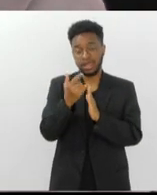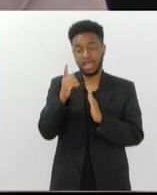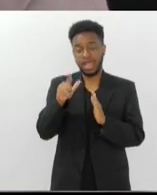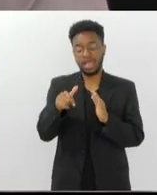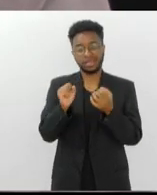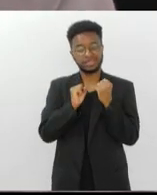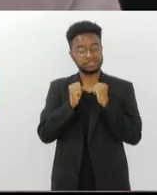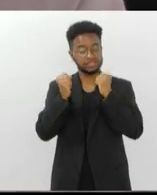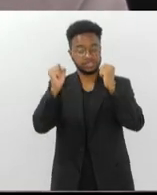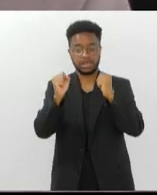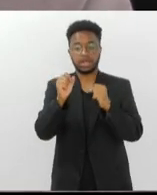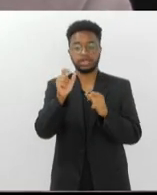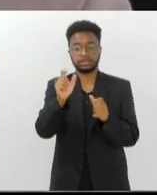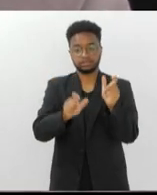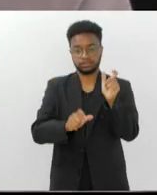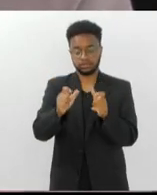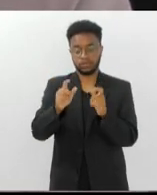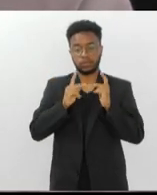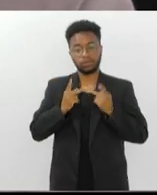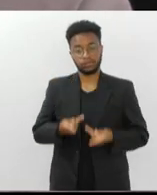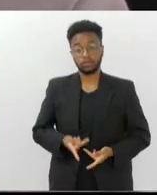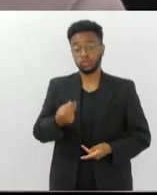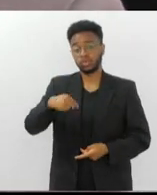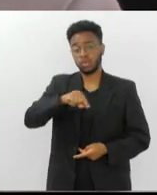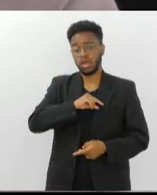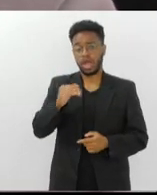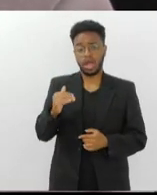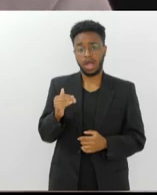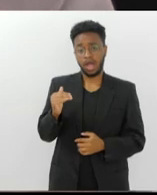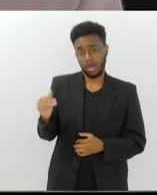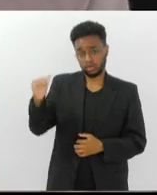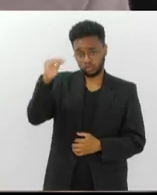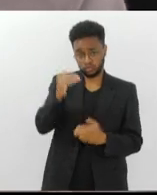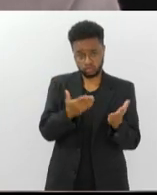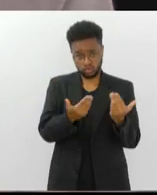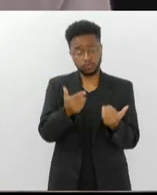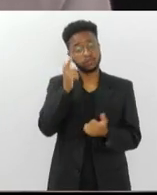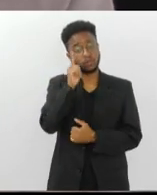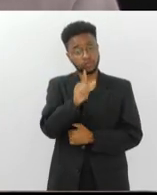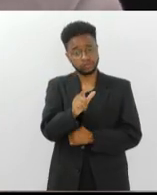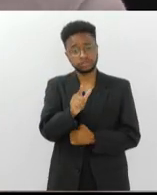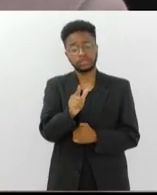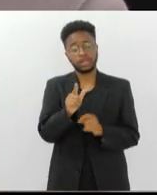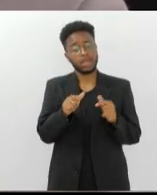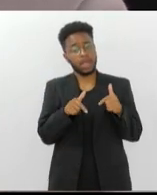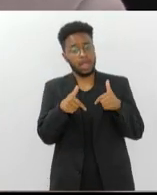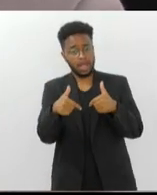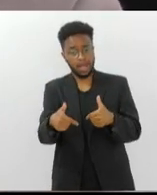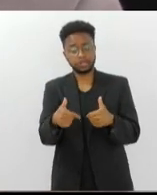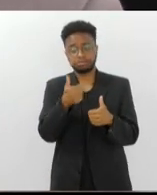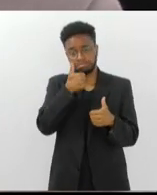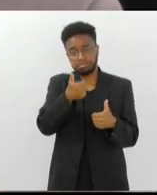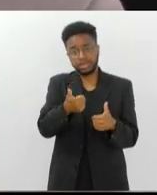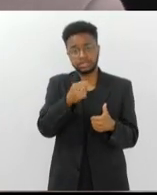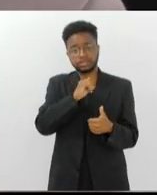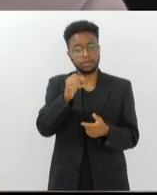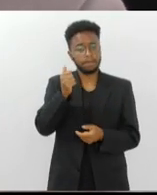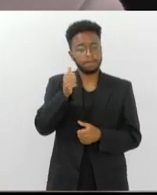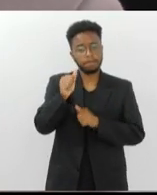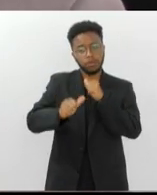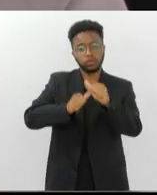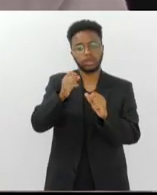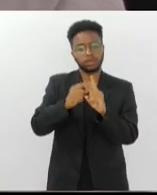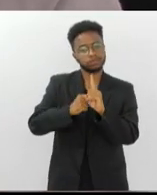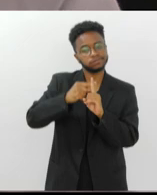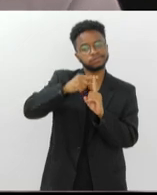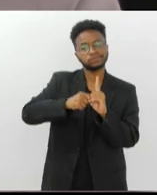humano. Nós, adultos jovens, ainda conseguimos ter uma boa resposta a mudanças bruscas de temperaturas, mas no organismo de um